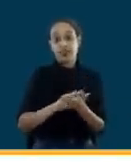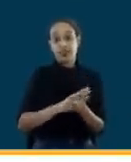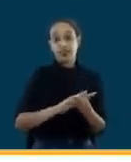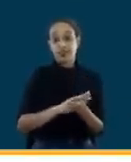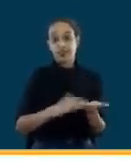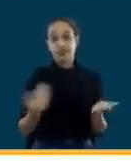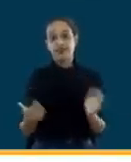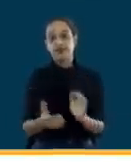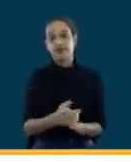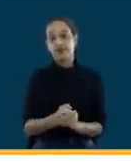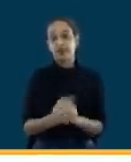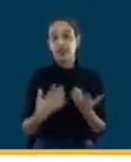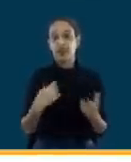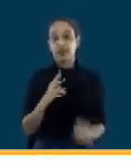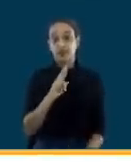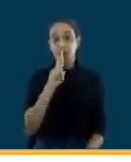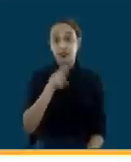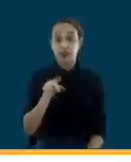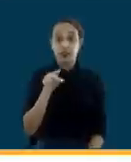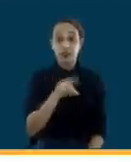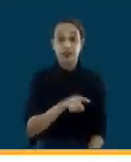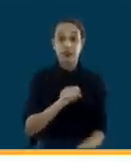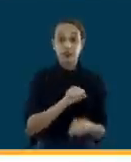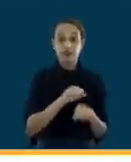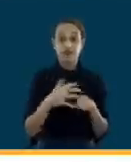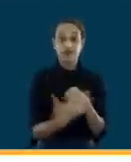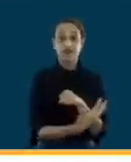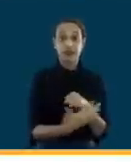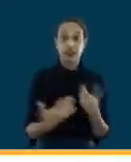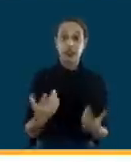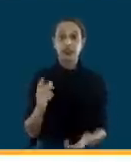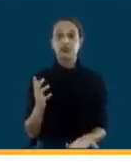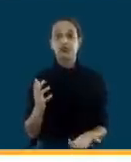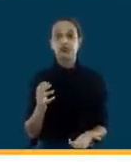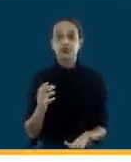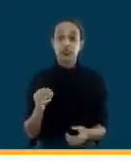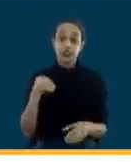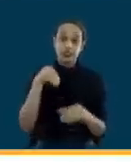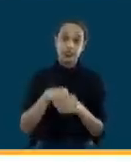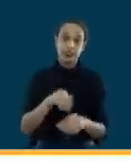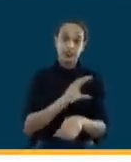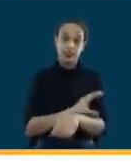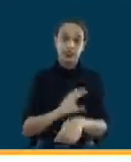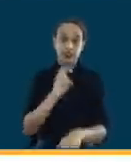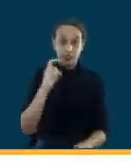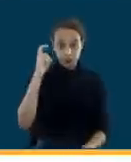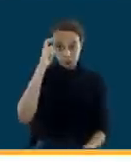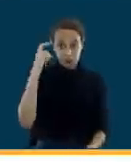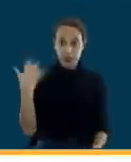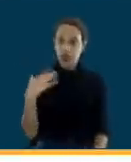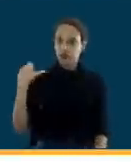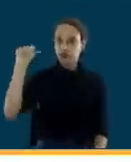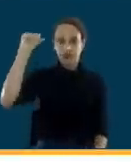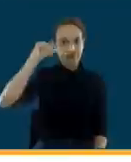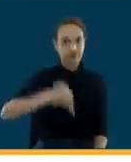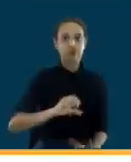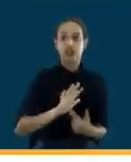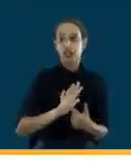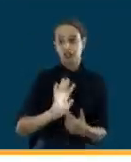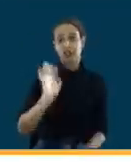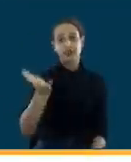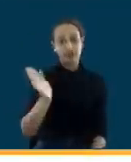consequências imediatas dessa pandemia para o campo cultural foi terrível, como já foi mencionado aqui,